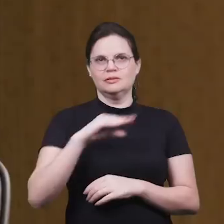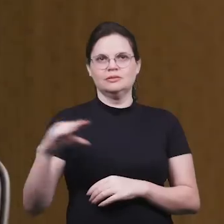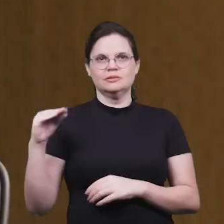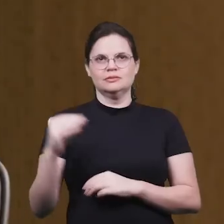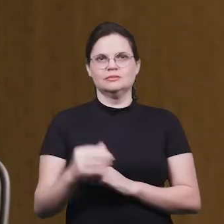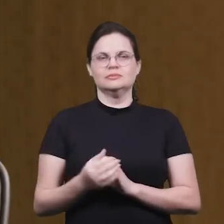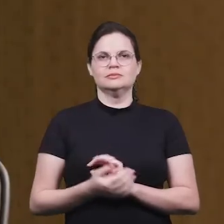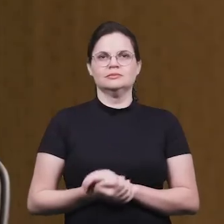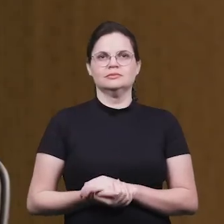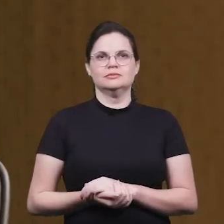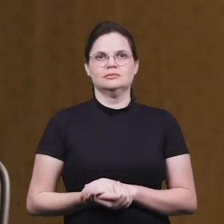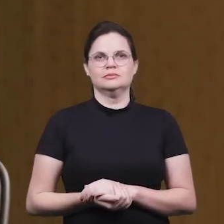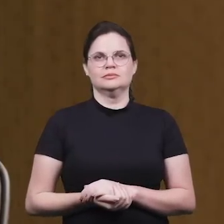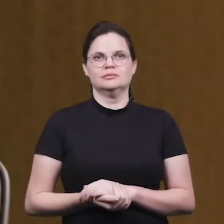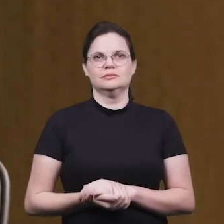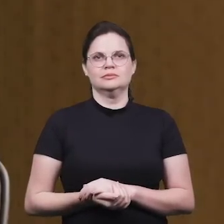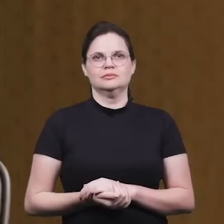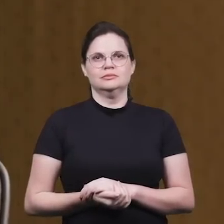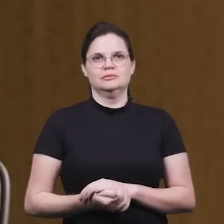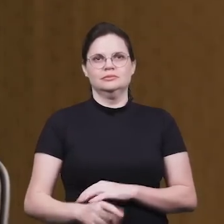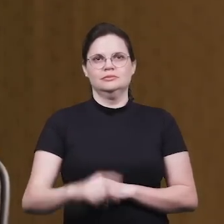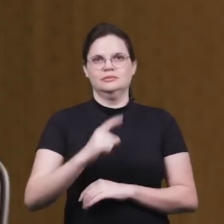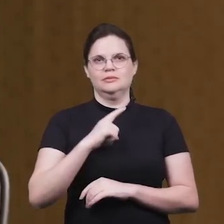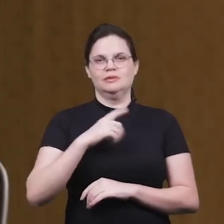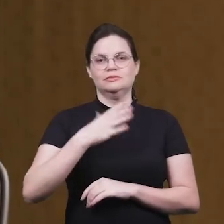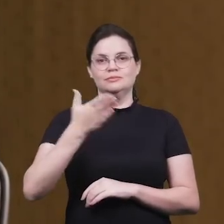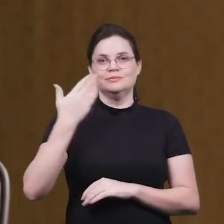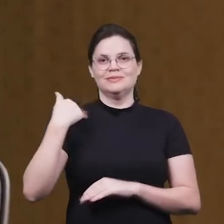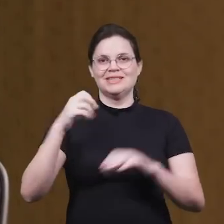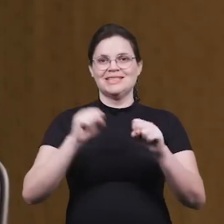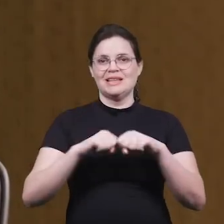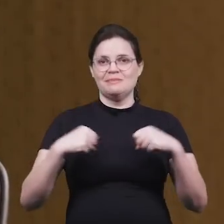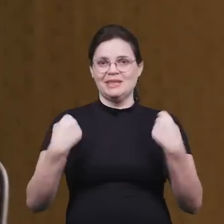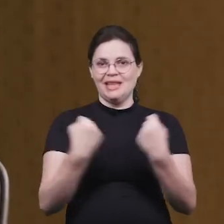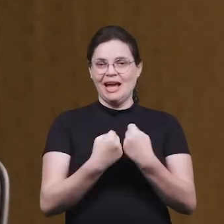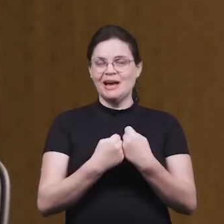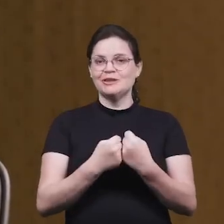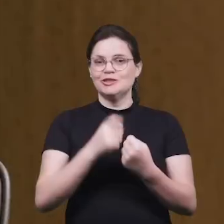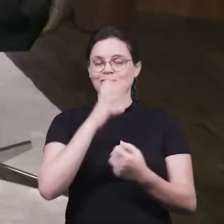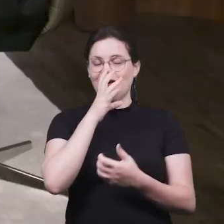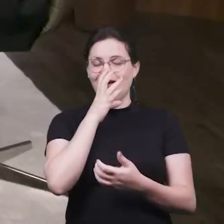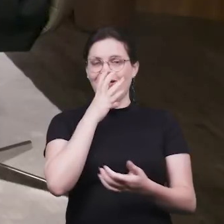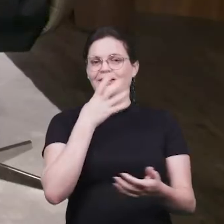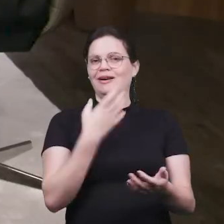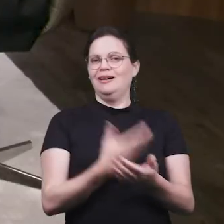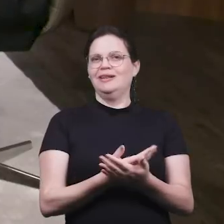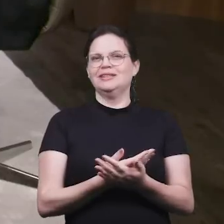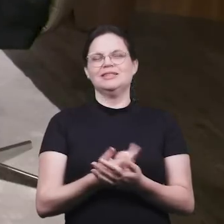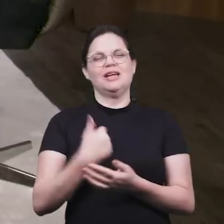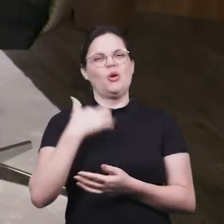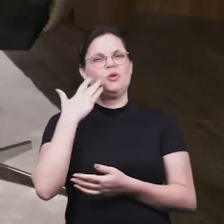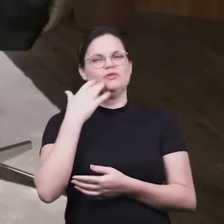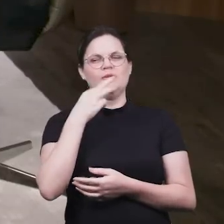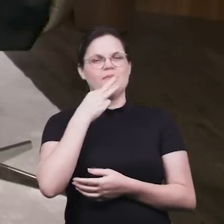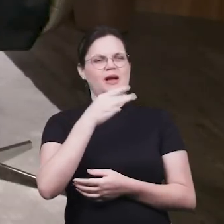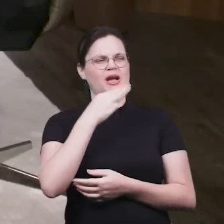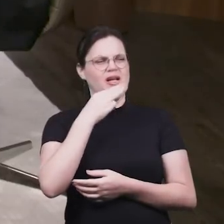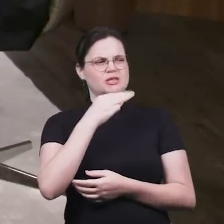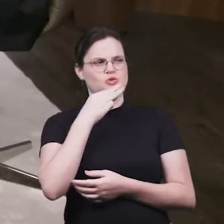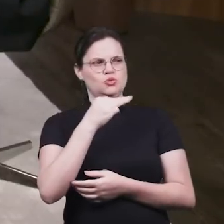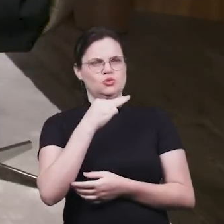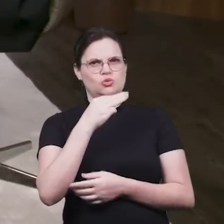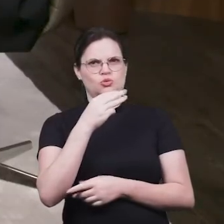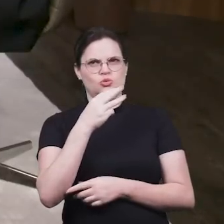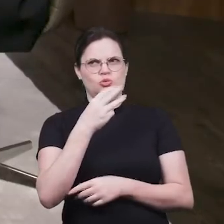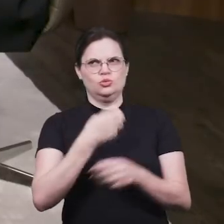adolescentes. E um dos últimos seminários nós fomos surpreendidos grandemente, eu acho que foi em março, né,